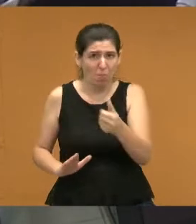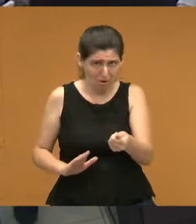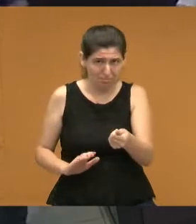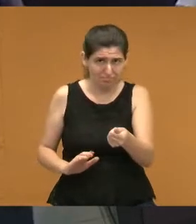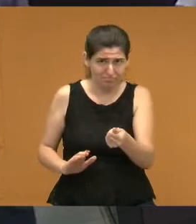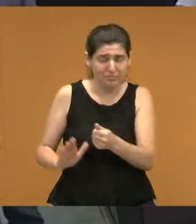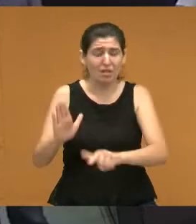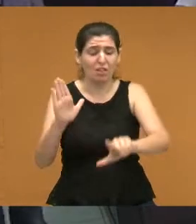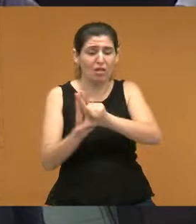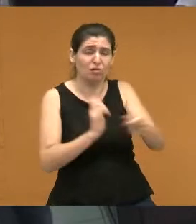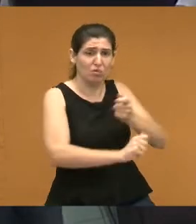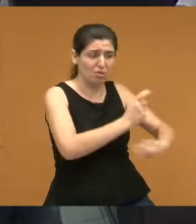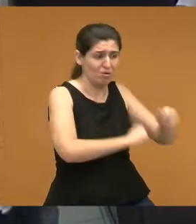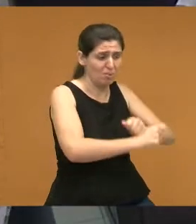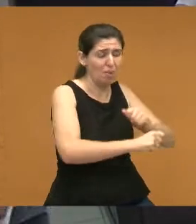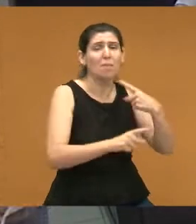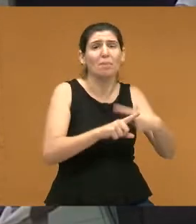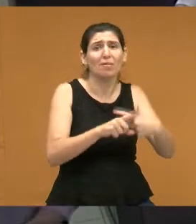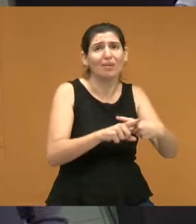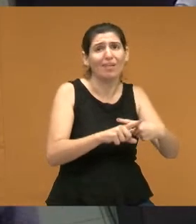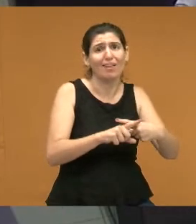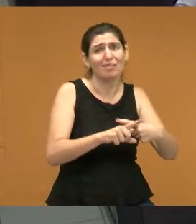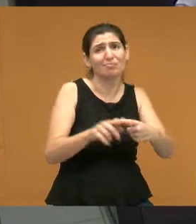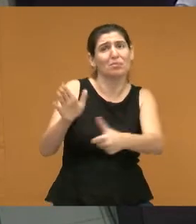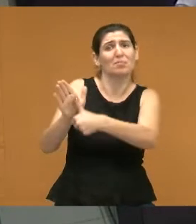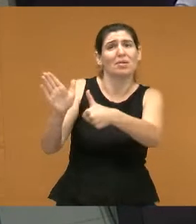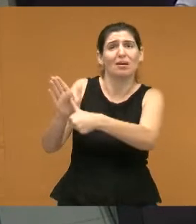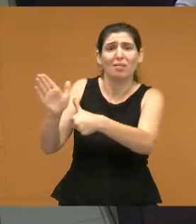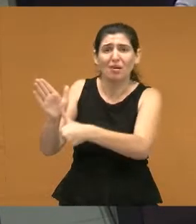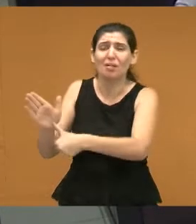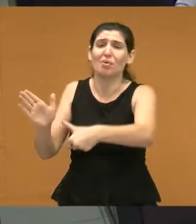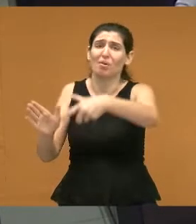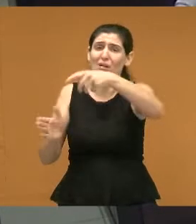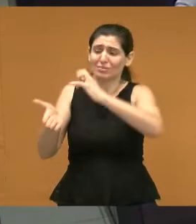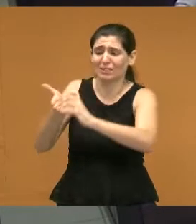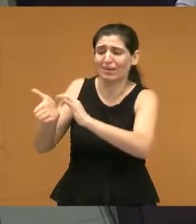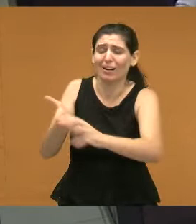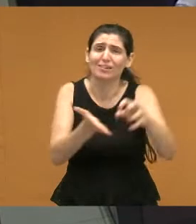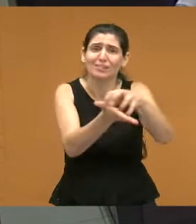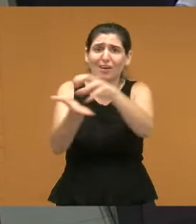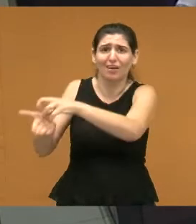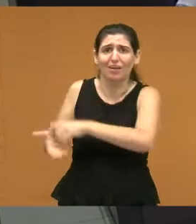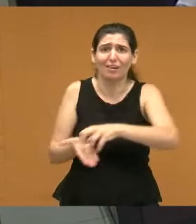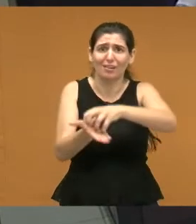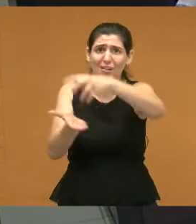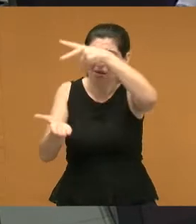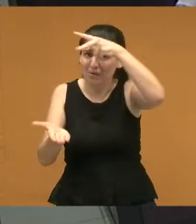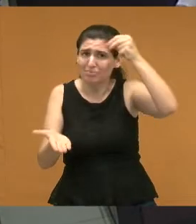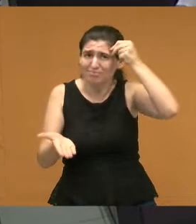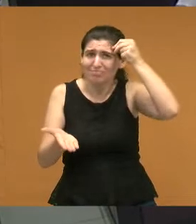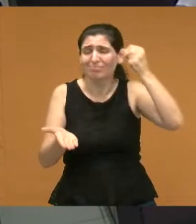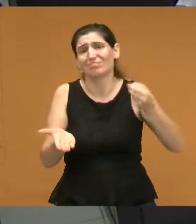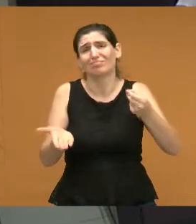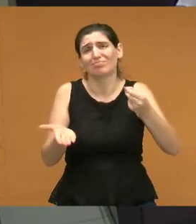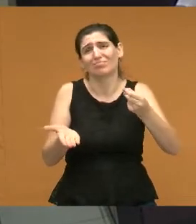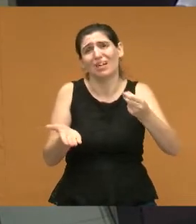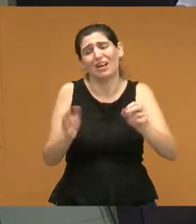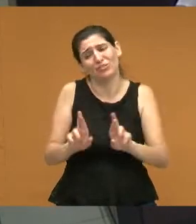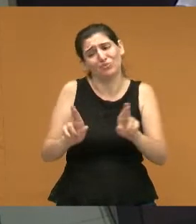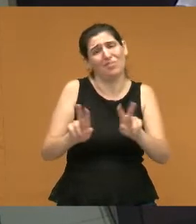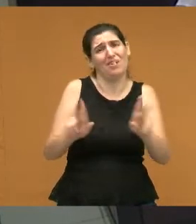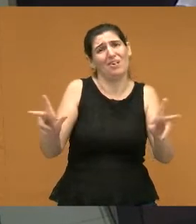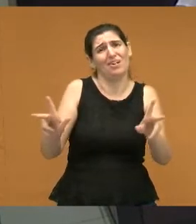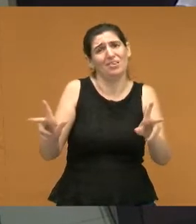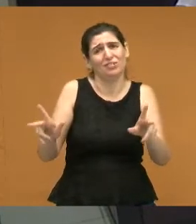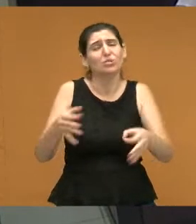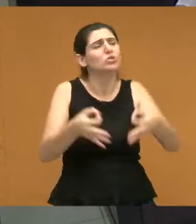for adiar o IPMJ, votar as secretarias, pode ser que a gente tranque a pauta. Eu queria que